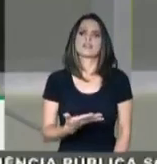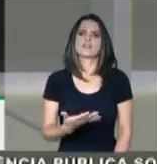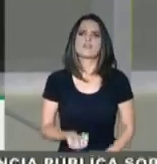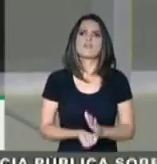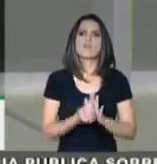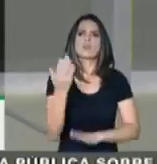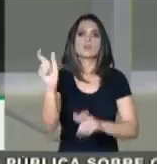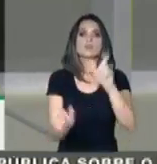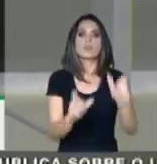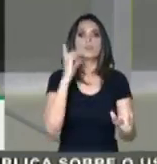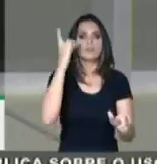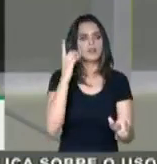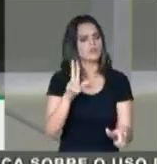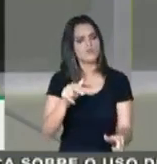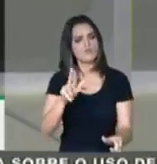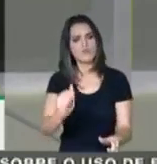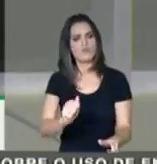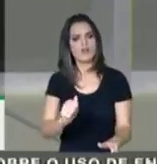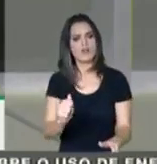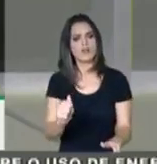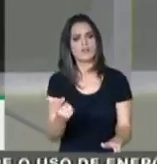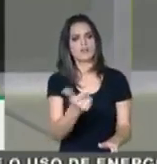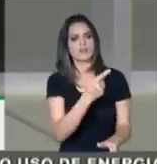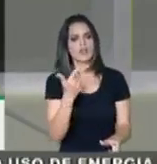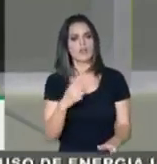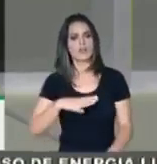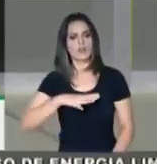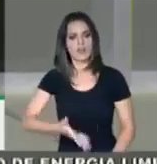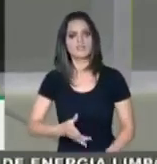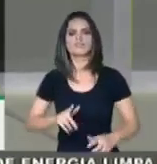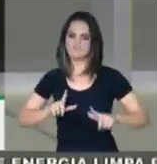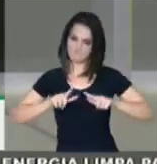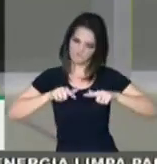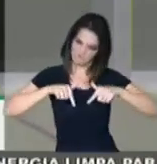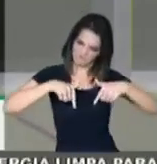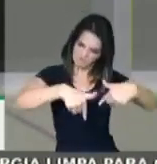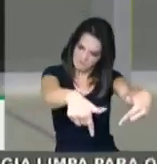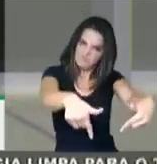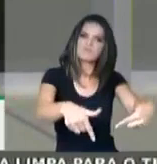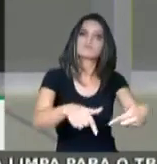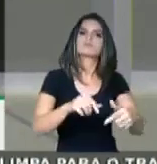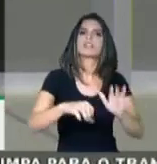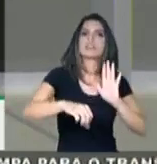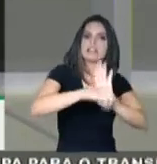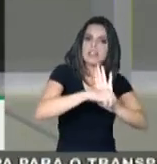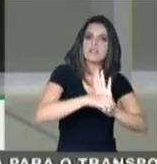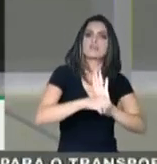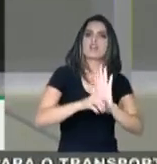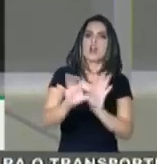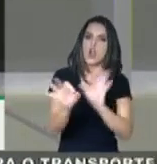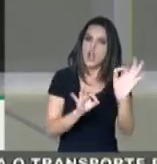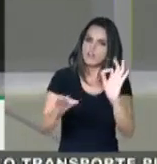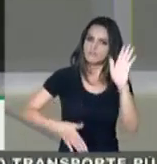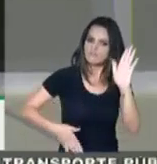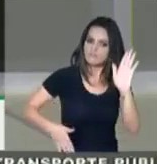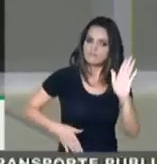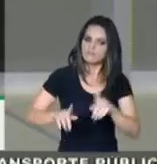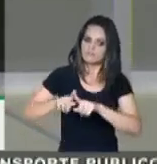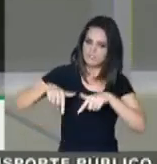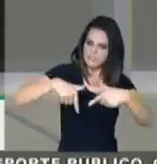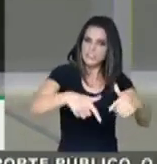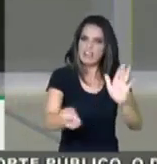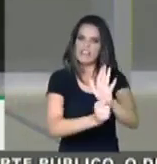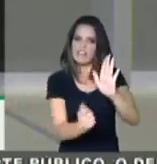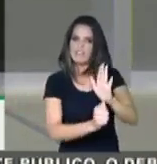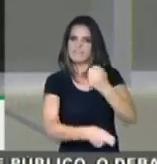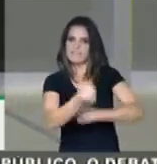aqui nunca terá, de enfrentar verdadeiramente o crime organizado. De fazer uma CPI sobre tráfico de armas e munições e enfrentar o tráfico.